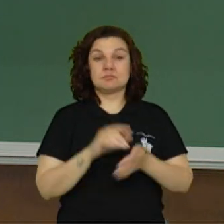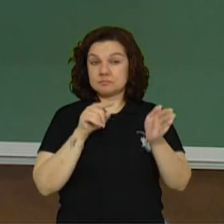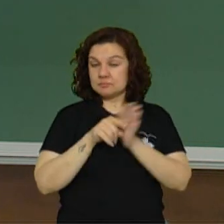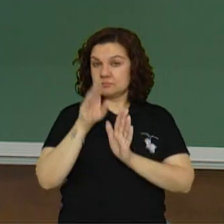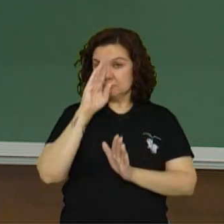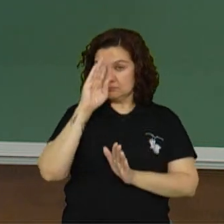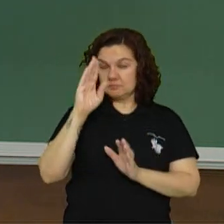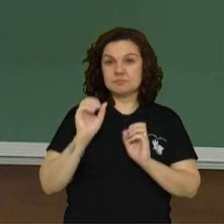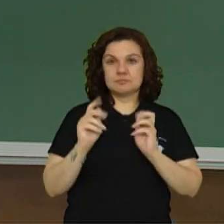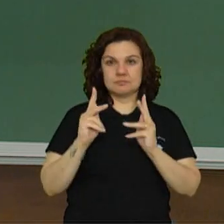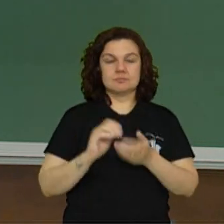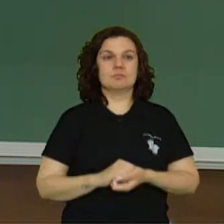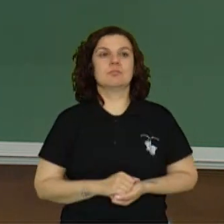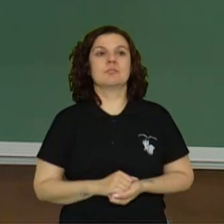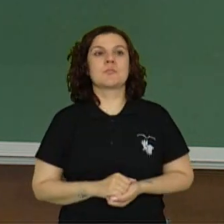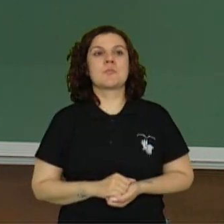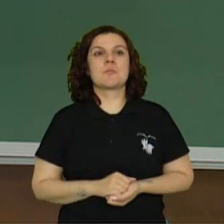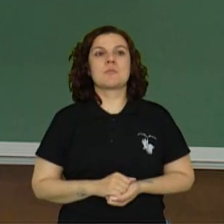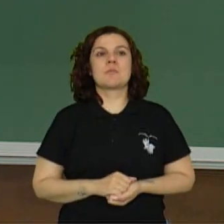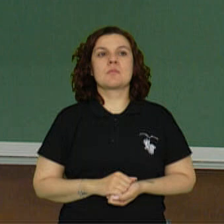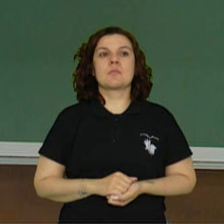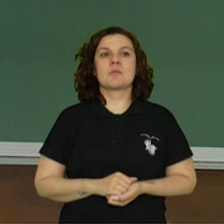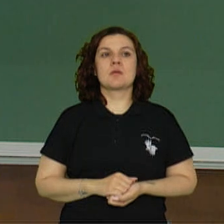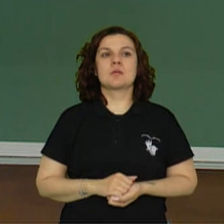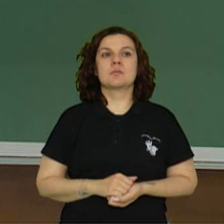pergunta, tá?